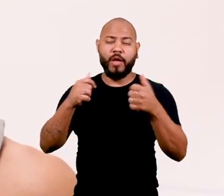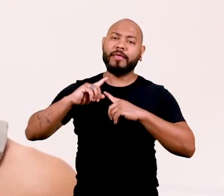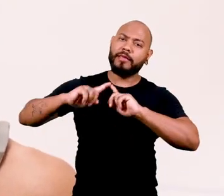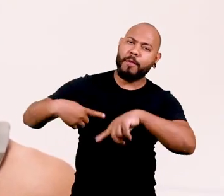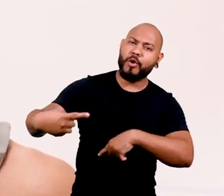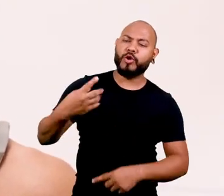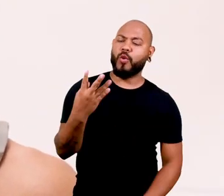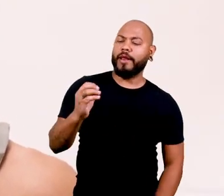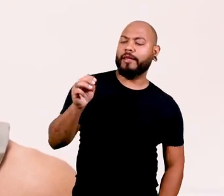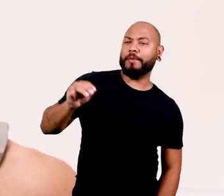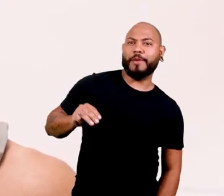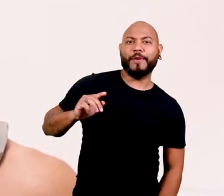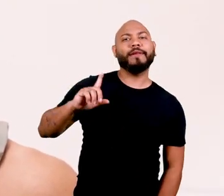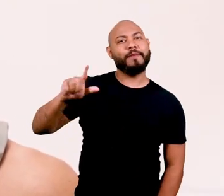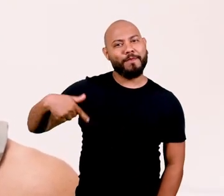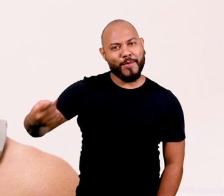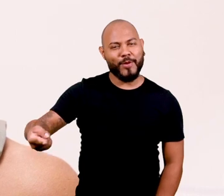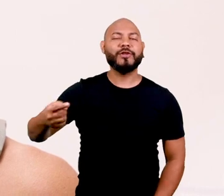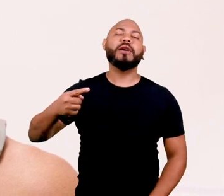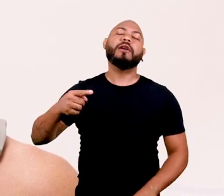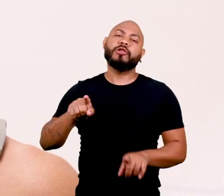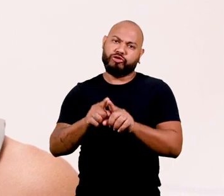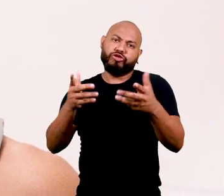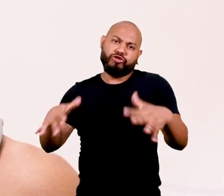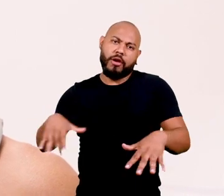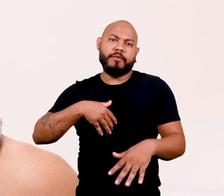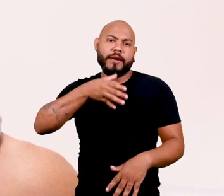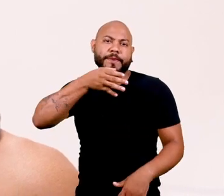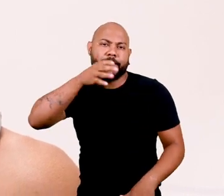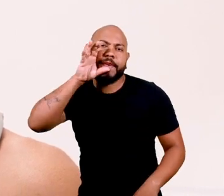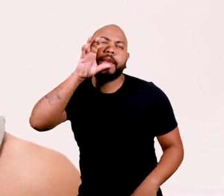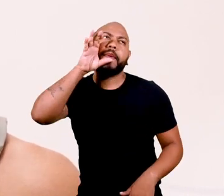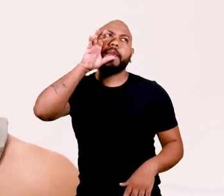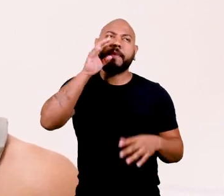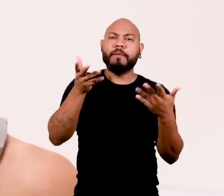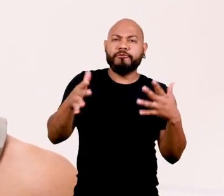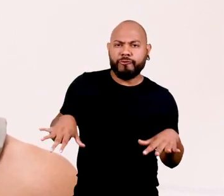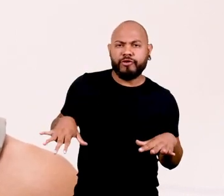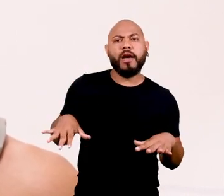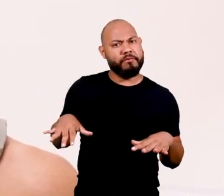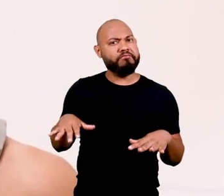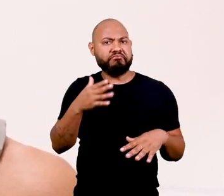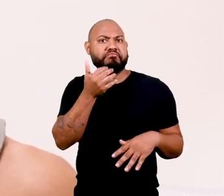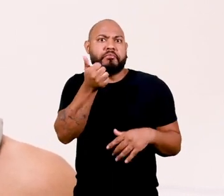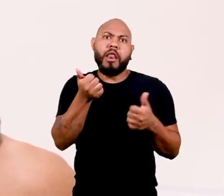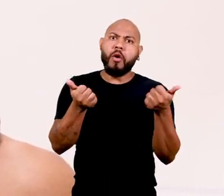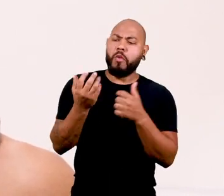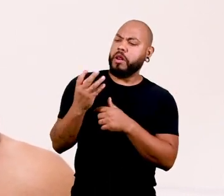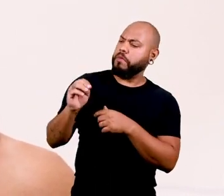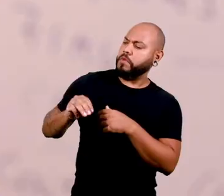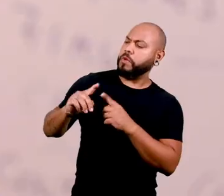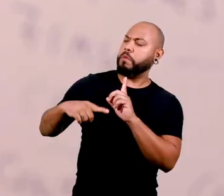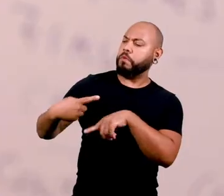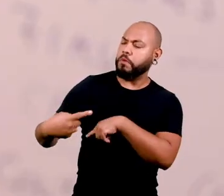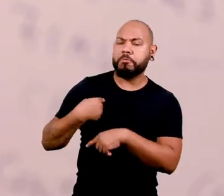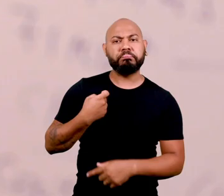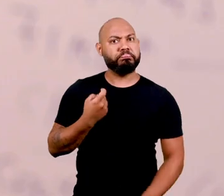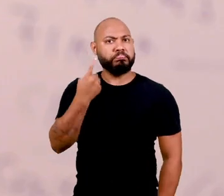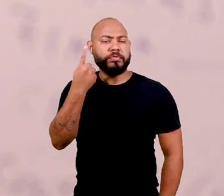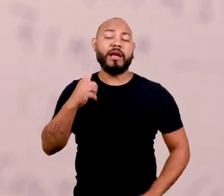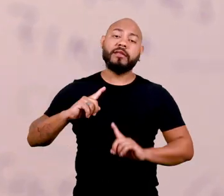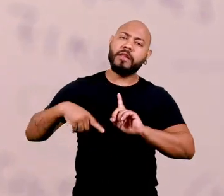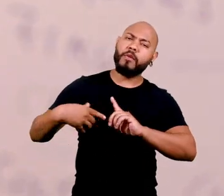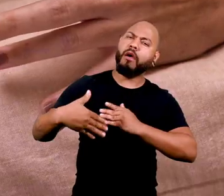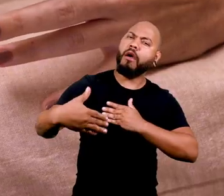minutos após a ingestão da ayahuasca. E essa melhora, ela permaneceu por